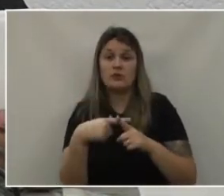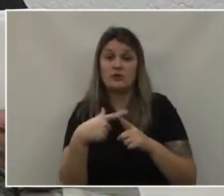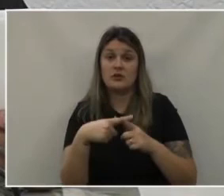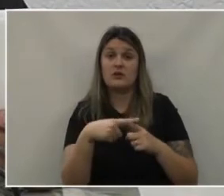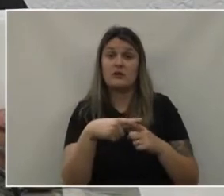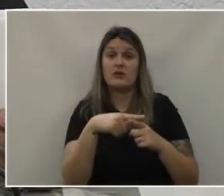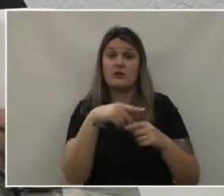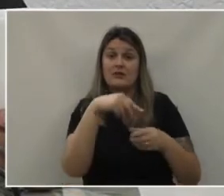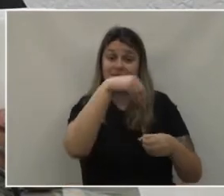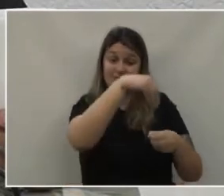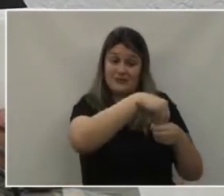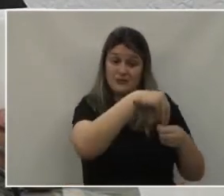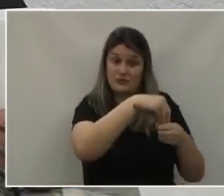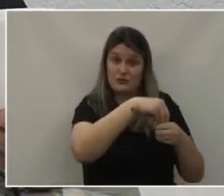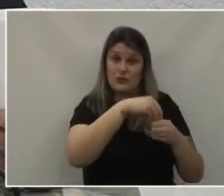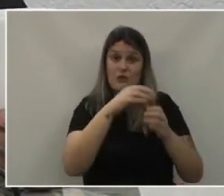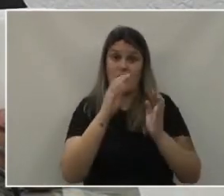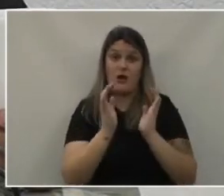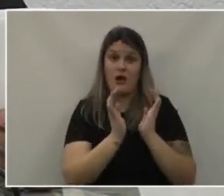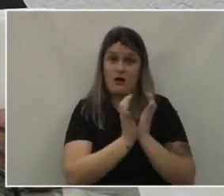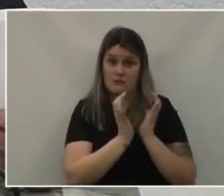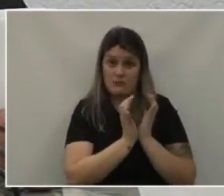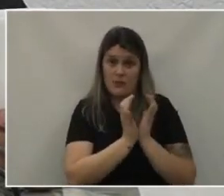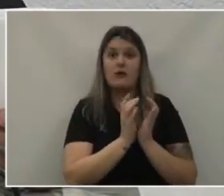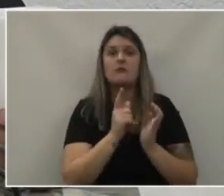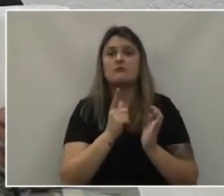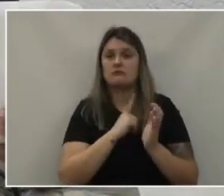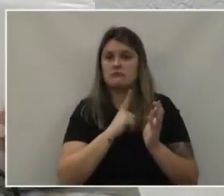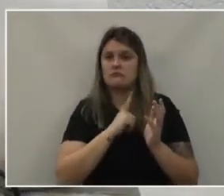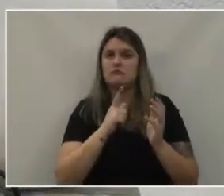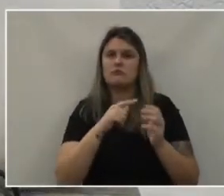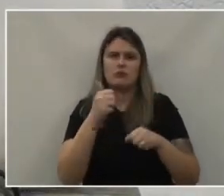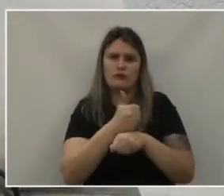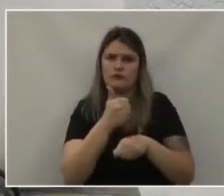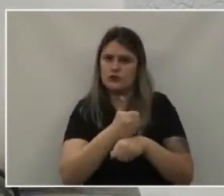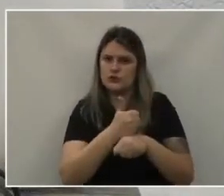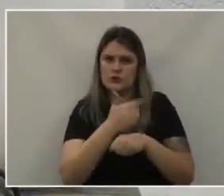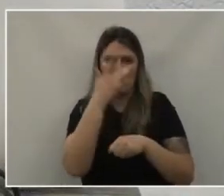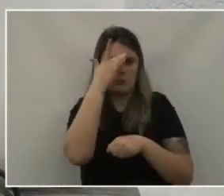na instituição estrutura adequada para atender a pessoa com autismo.